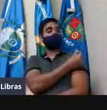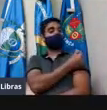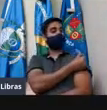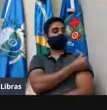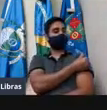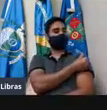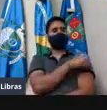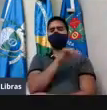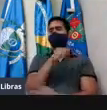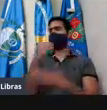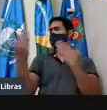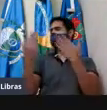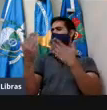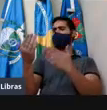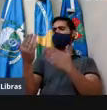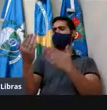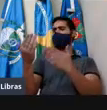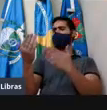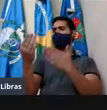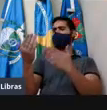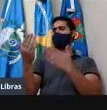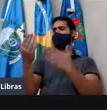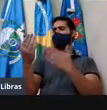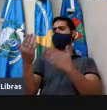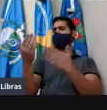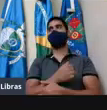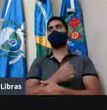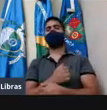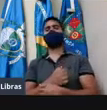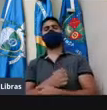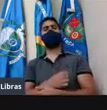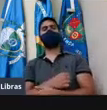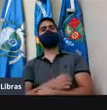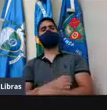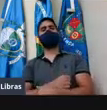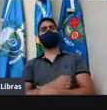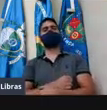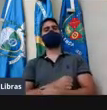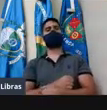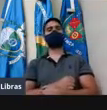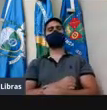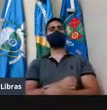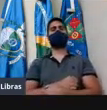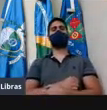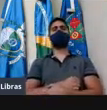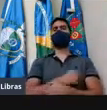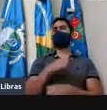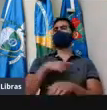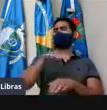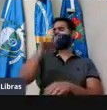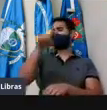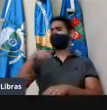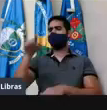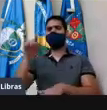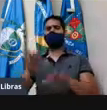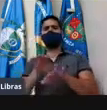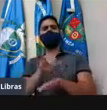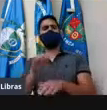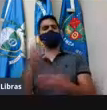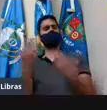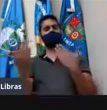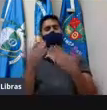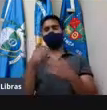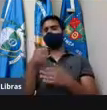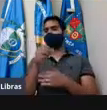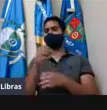Em comparação ao ano anterior, nós oscilamos no desvio padrão, mas em comparação aos últimos 10